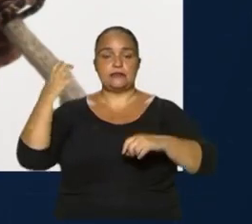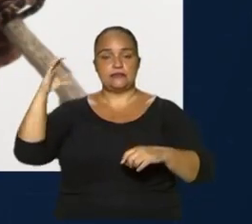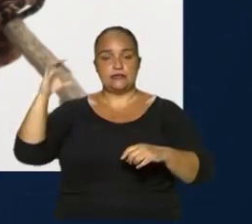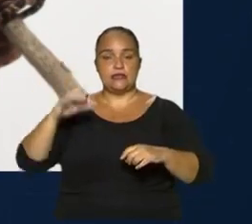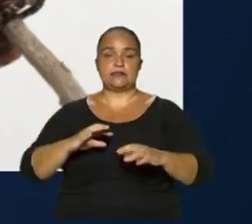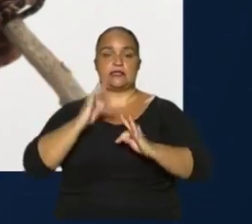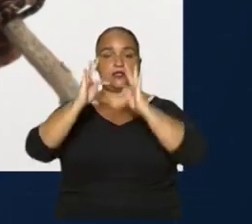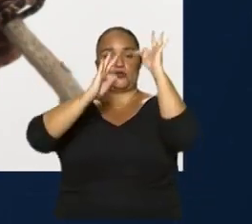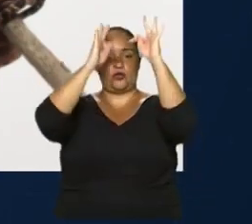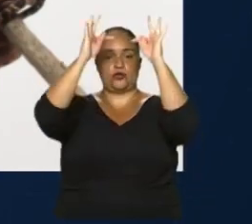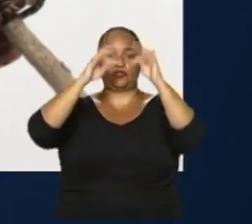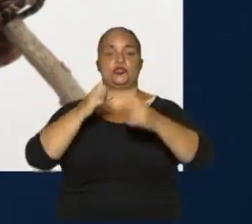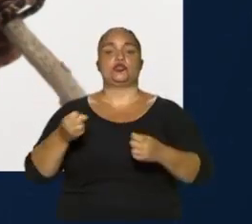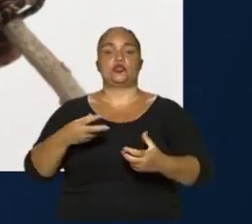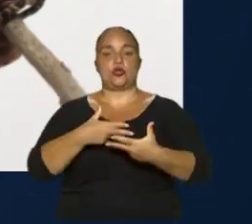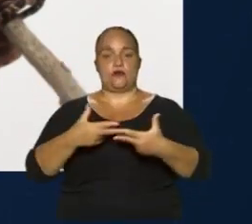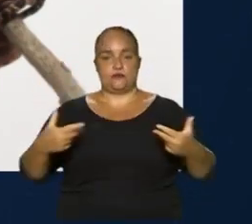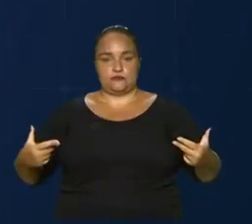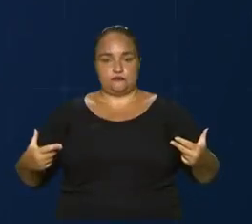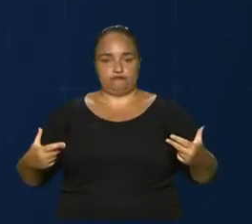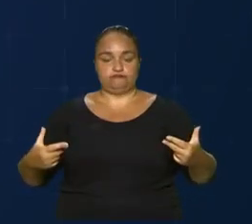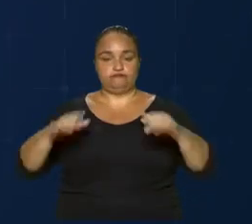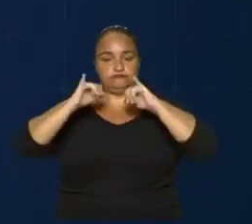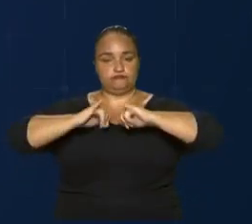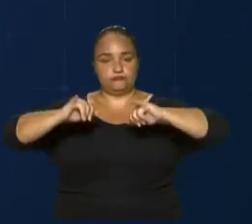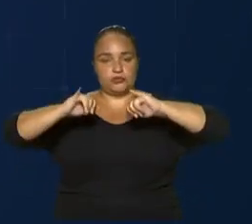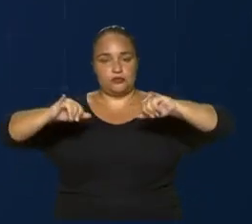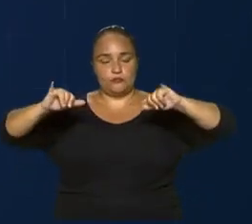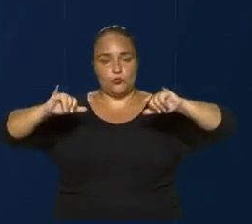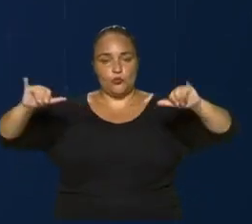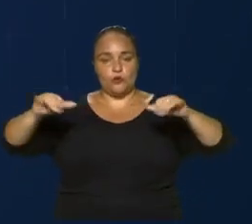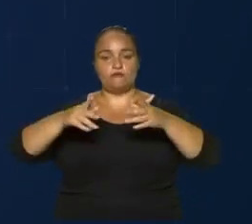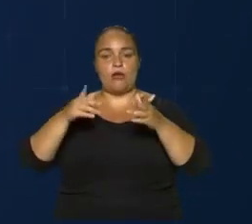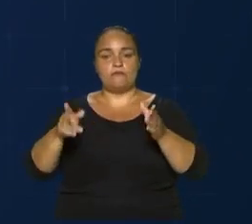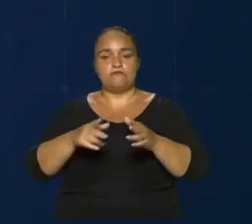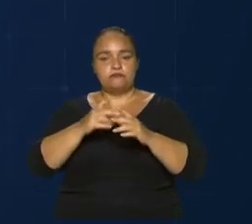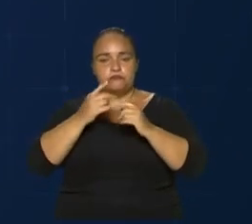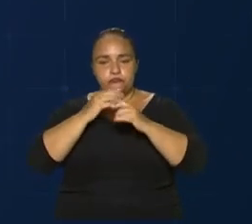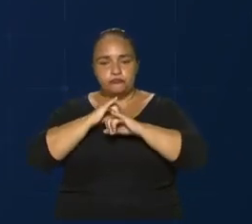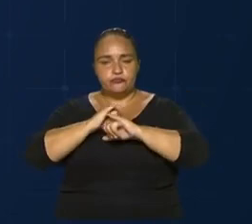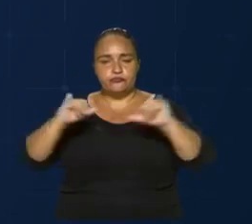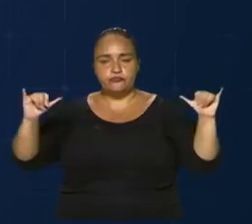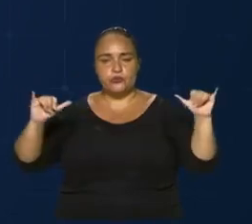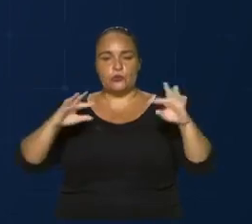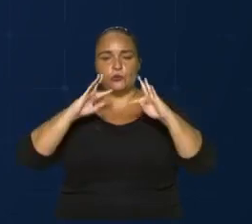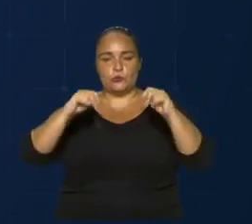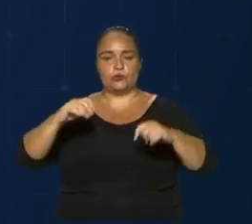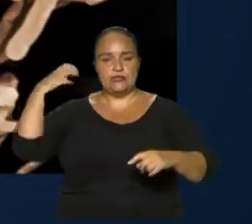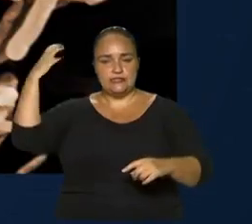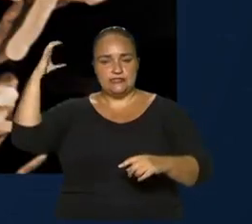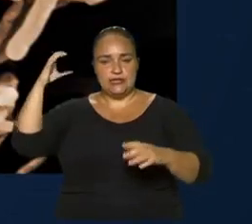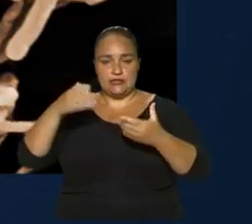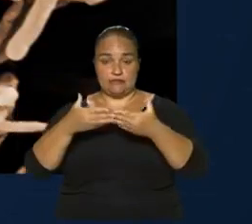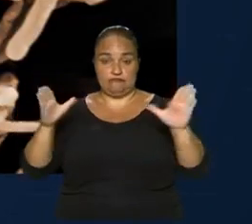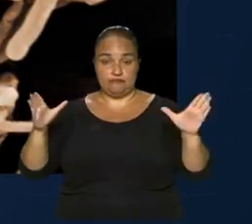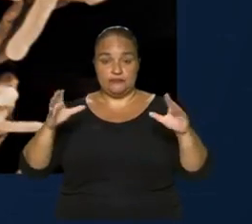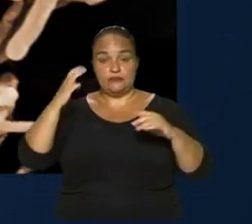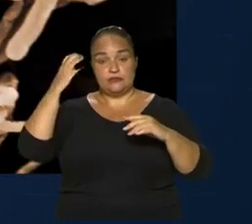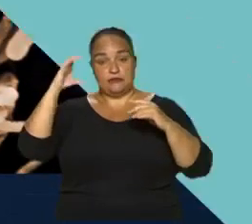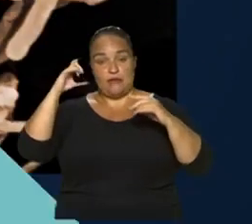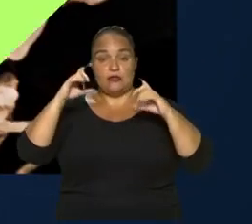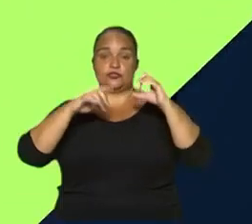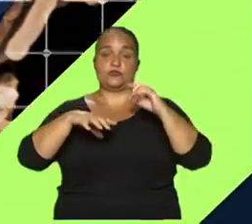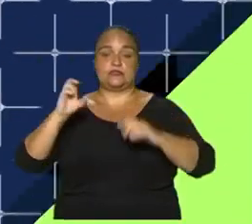e inovação, contribuir com a divulgação e a popularização da ciência, além de ampliar o banco de imagens do